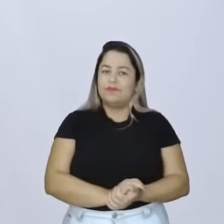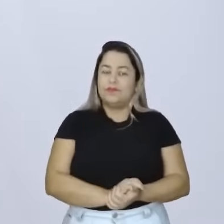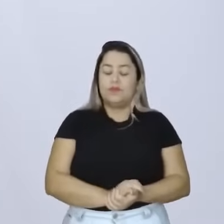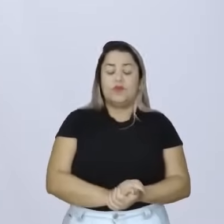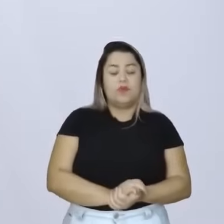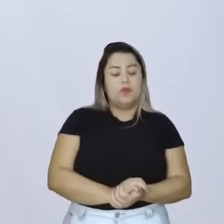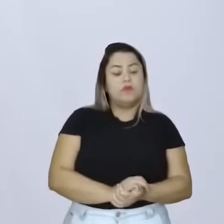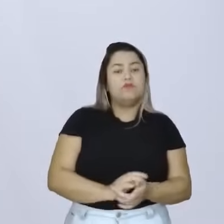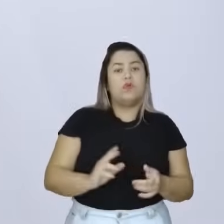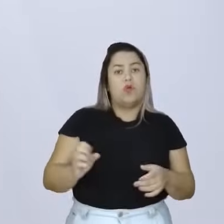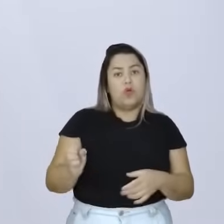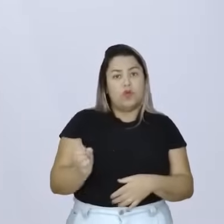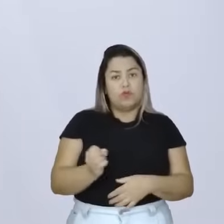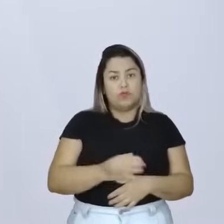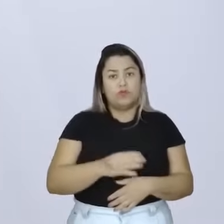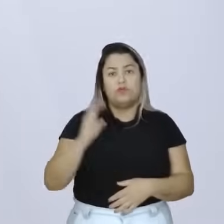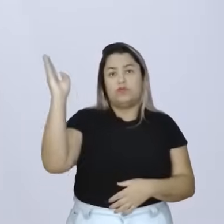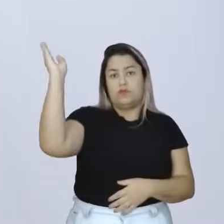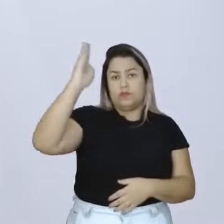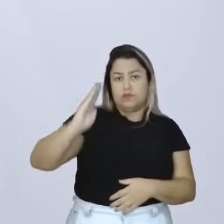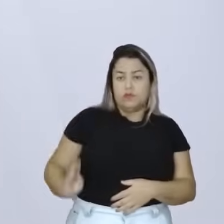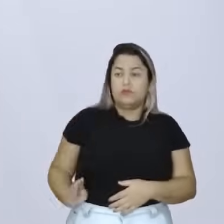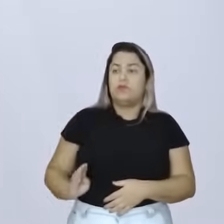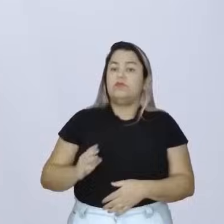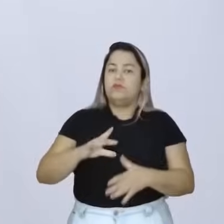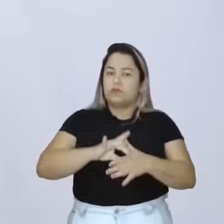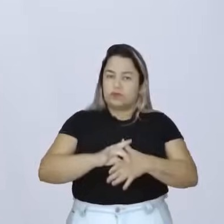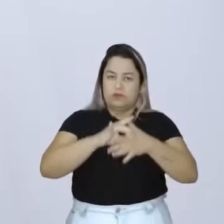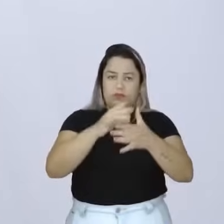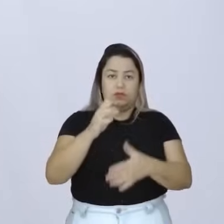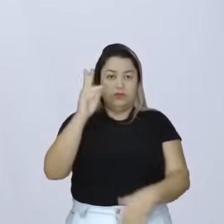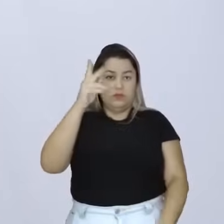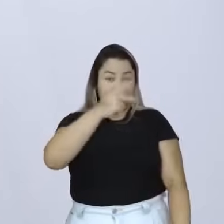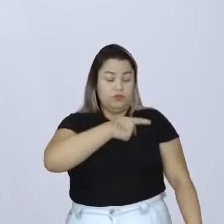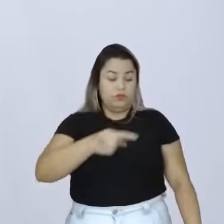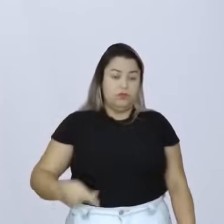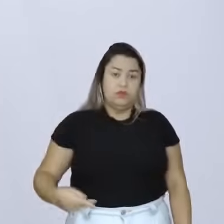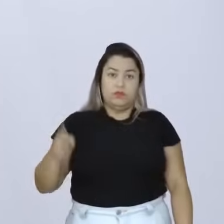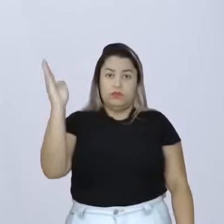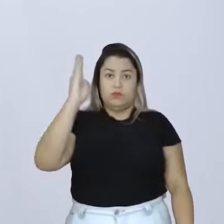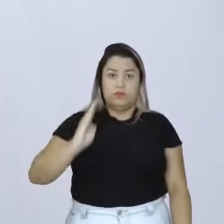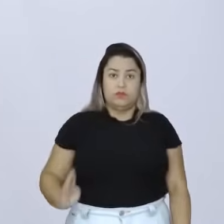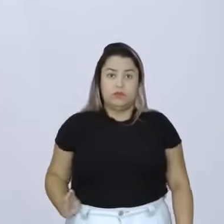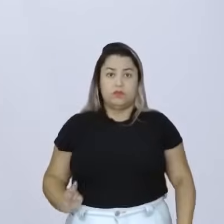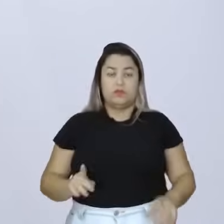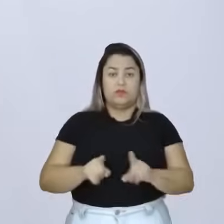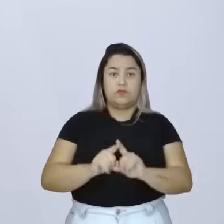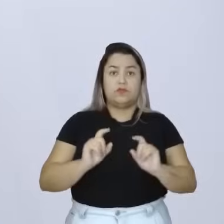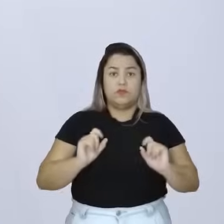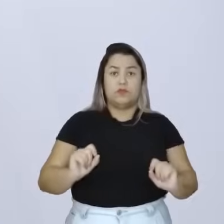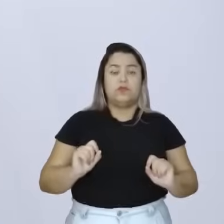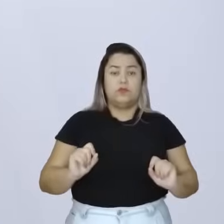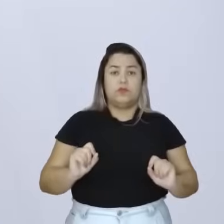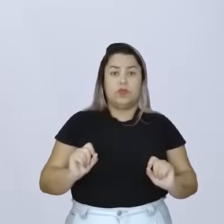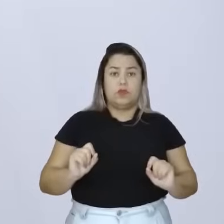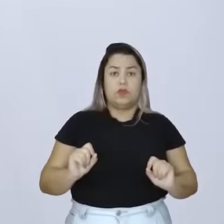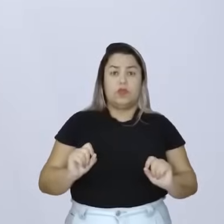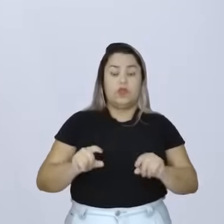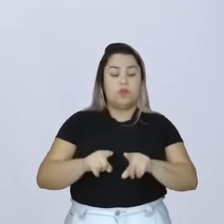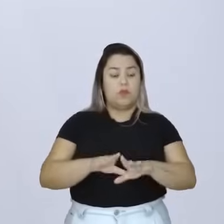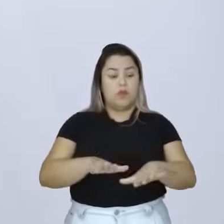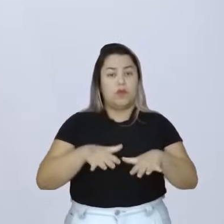novo Brasil liderado pelo presidente Lula. 61%, Mariana, das pessoas que participaram das